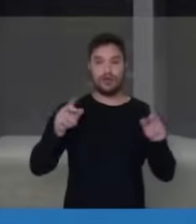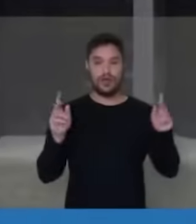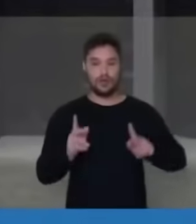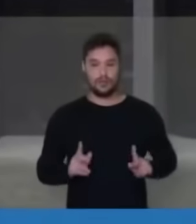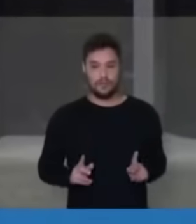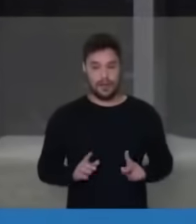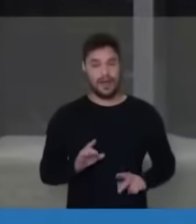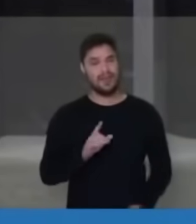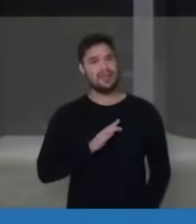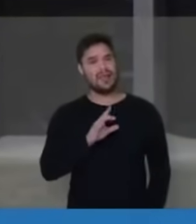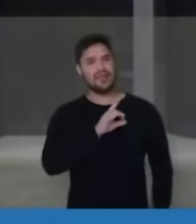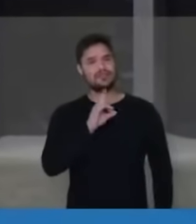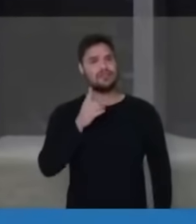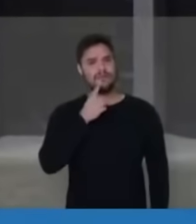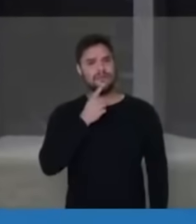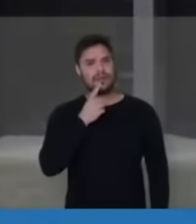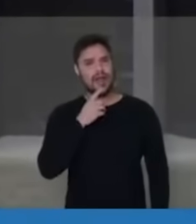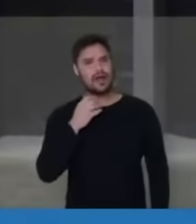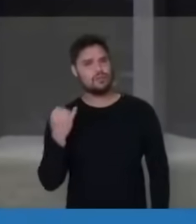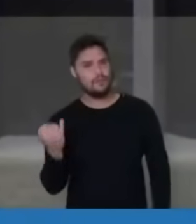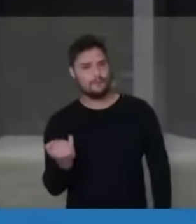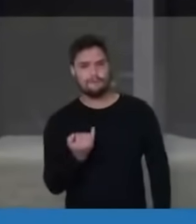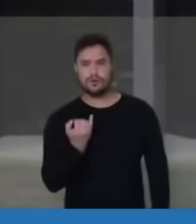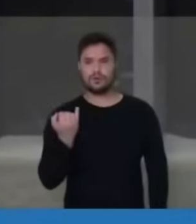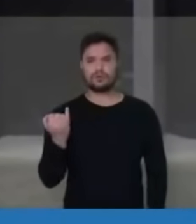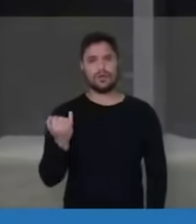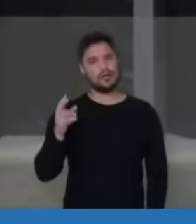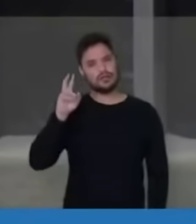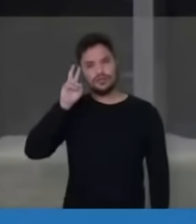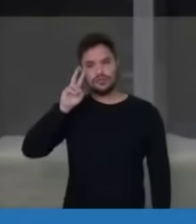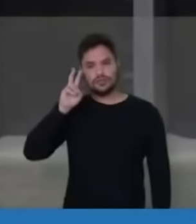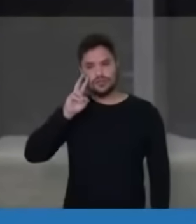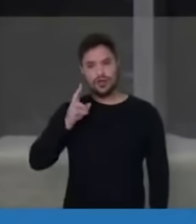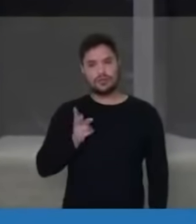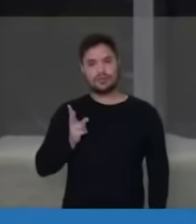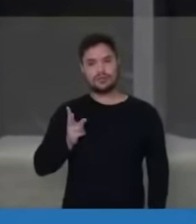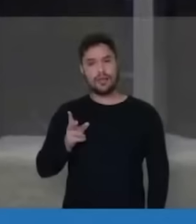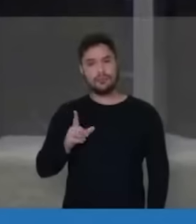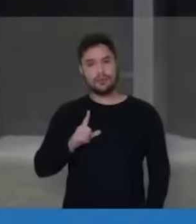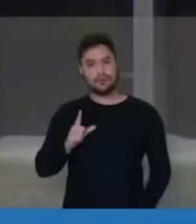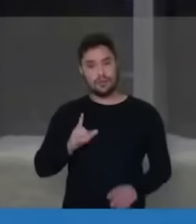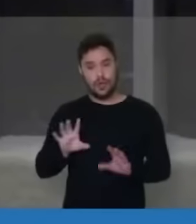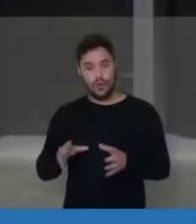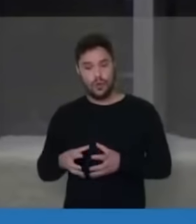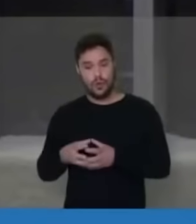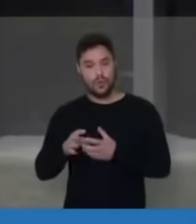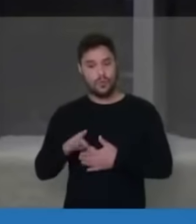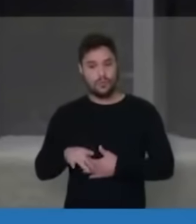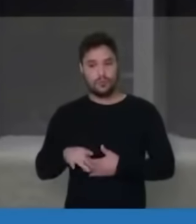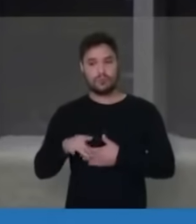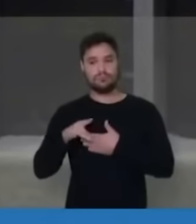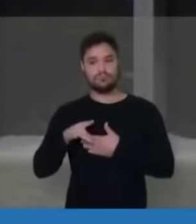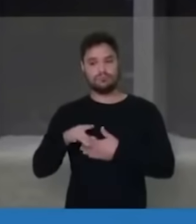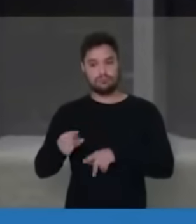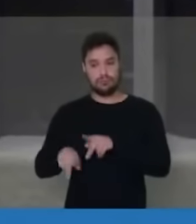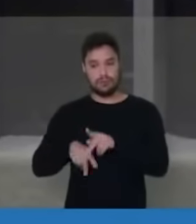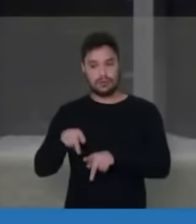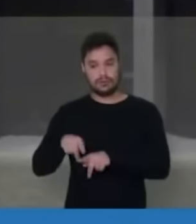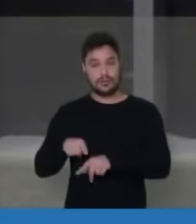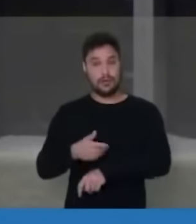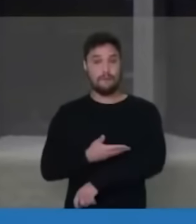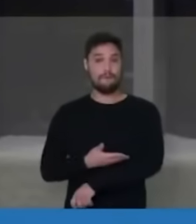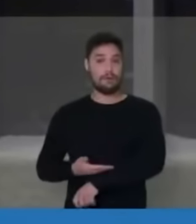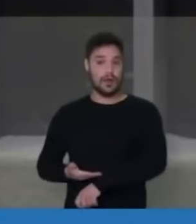feriados históricos, sempre liderados por uma parcela da população brasileira, que é a gente